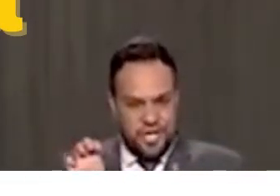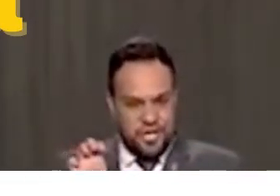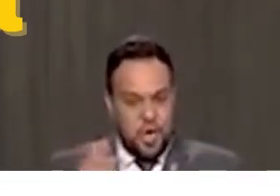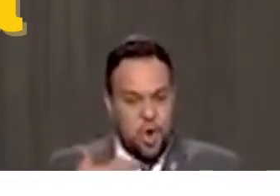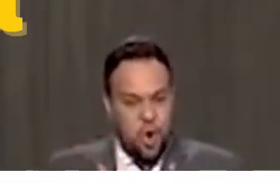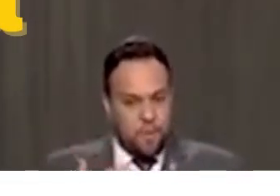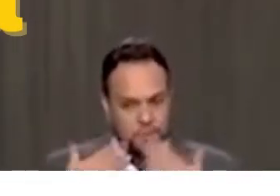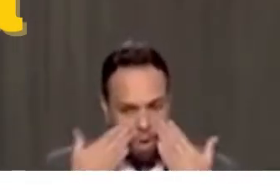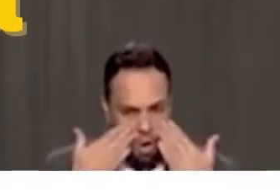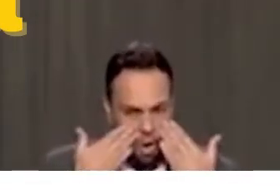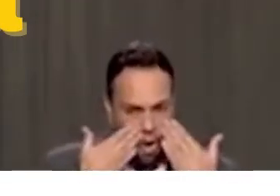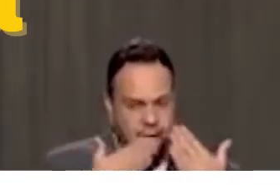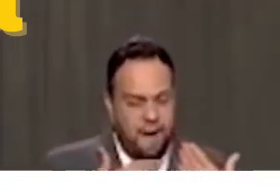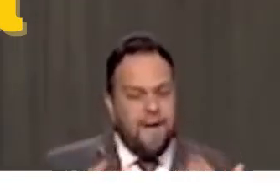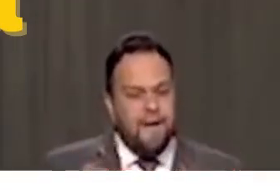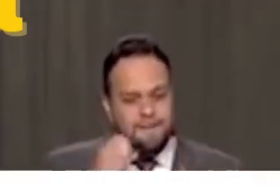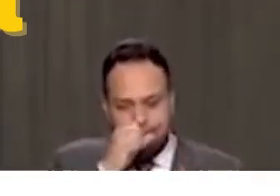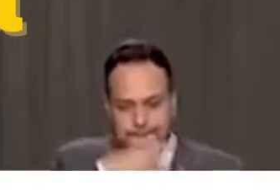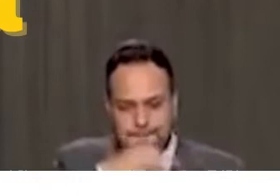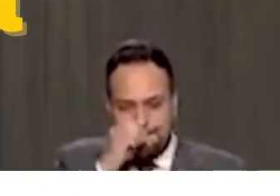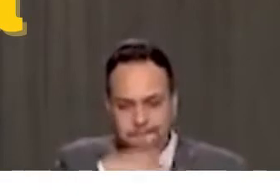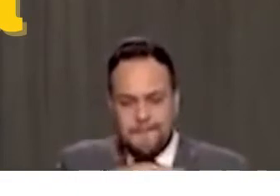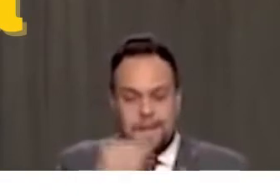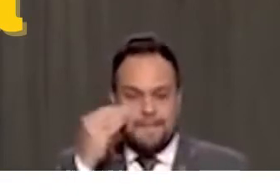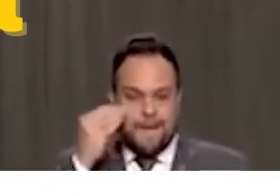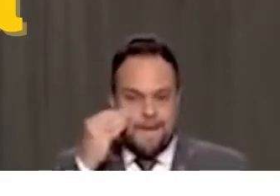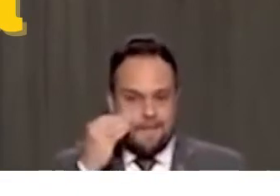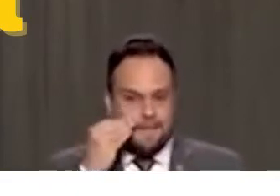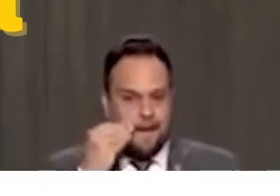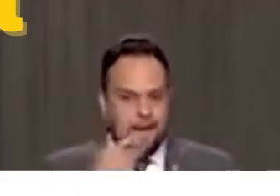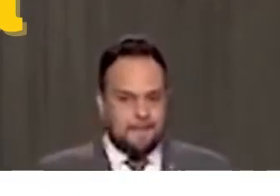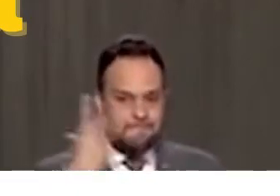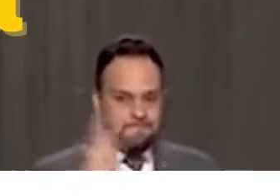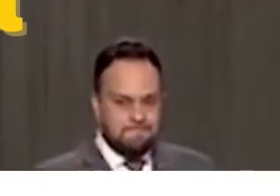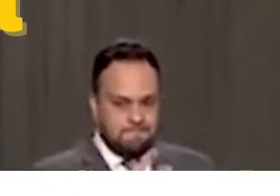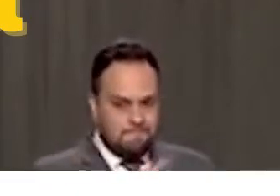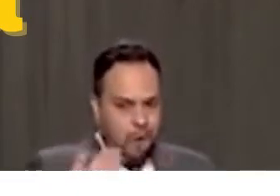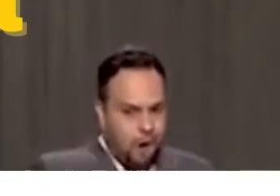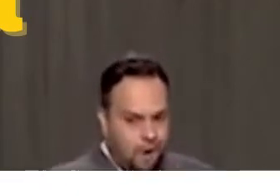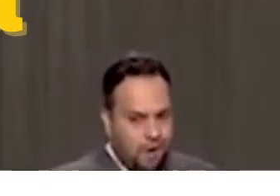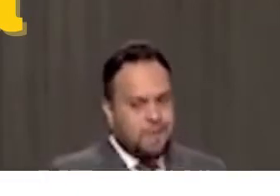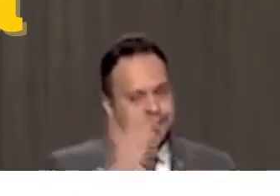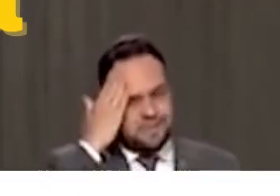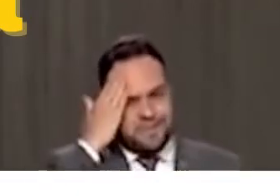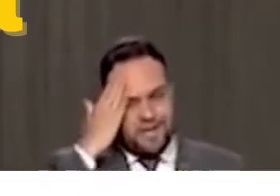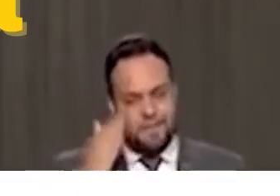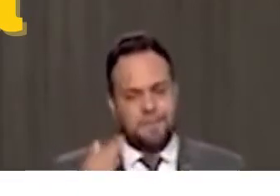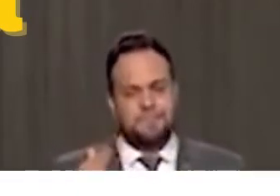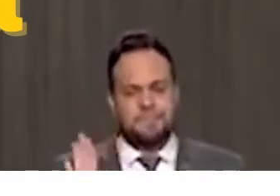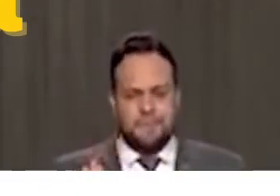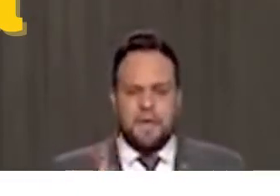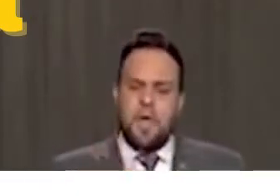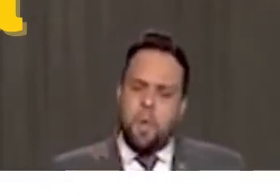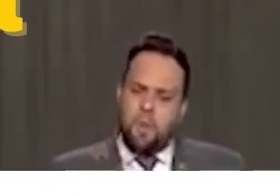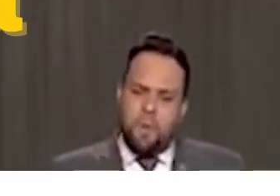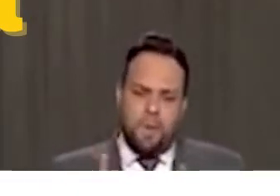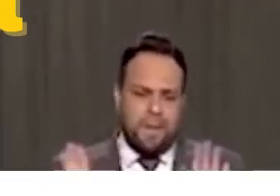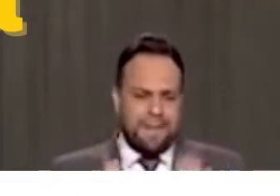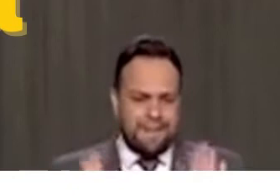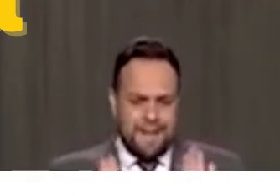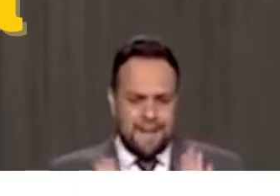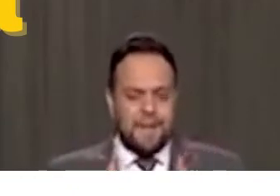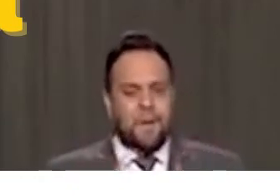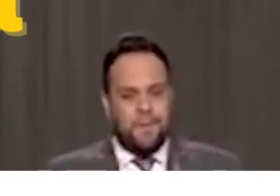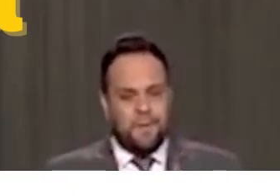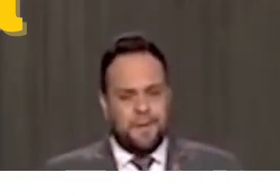são agressivos, né? Como eles têm tentado eliminar seu adversário, não interessa como. Teria muito a falar sobre isso aí, sem problema nenhum, até porque são